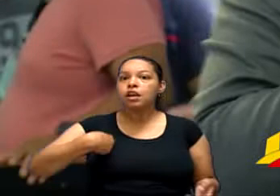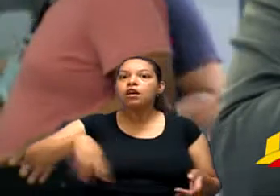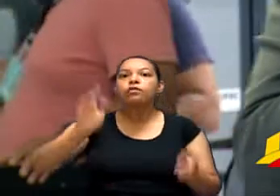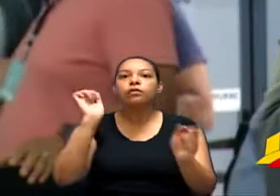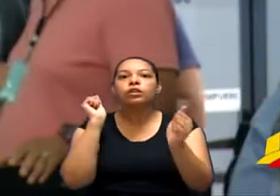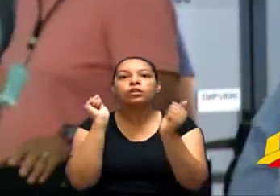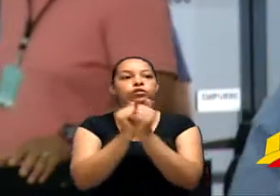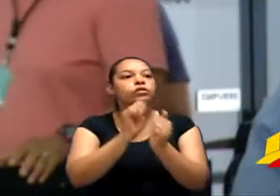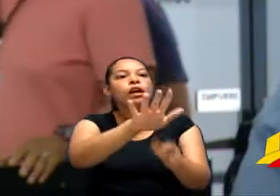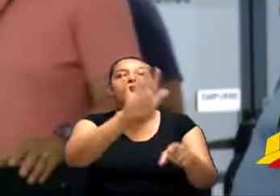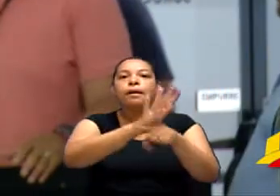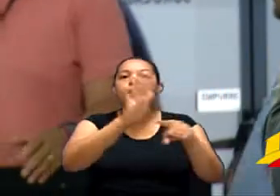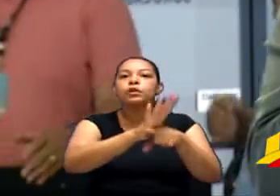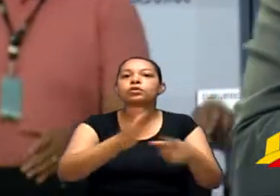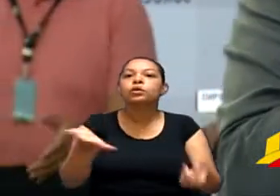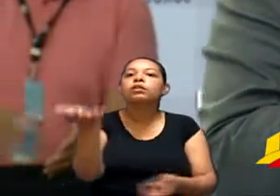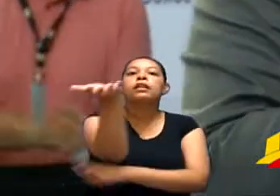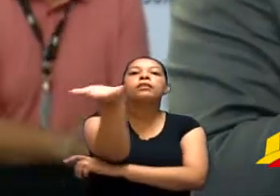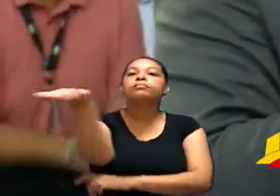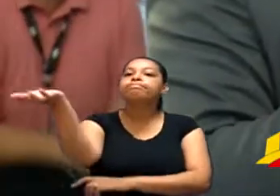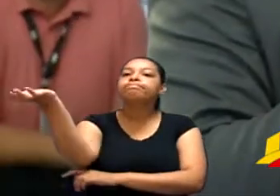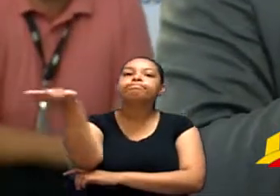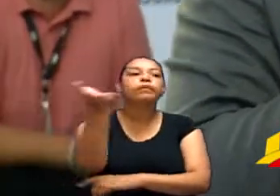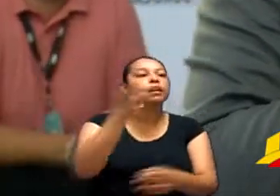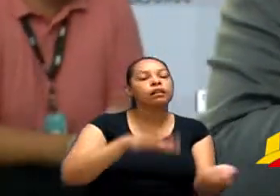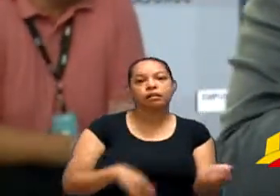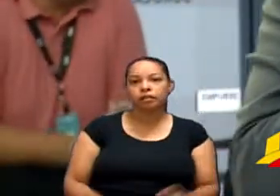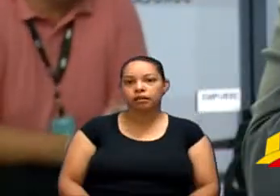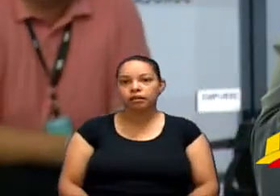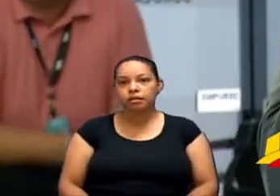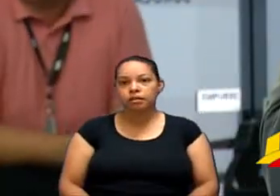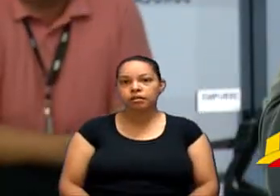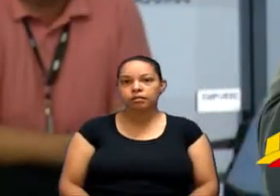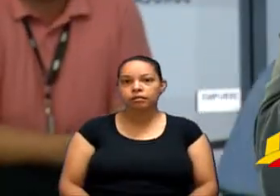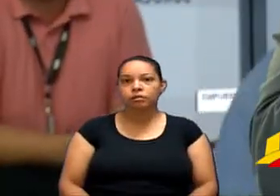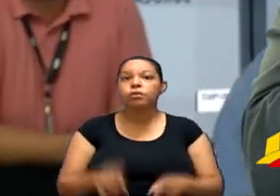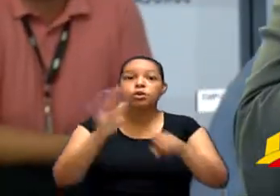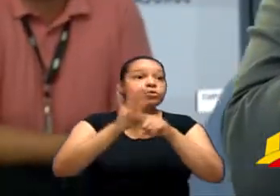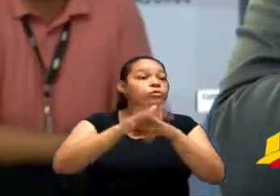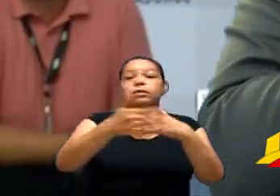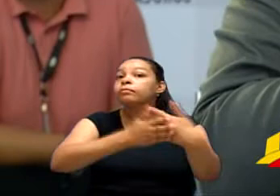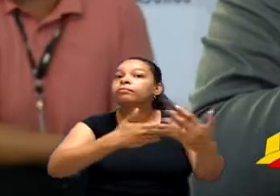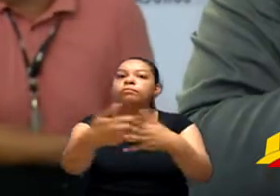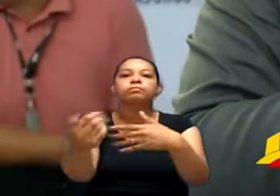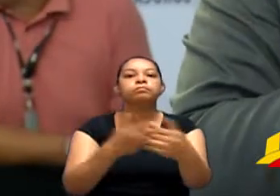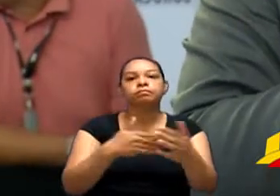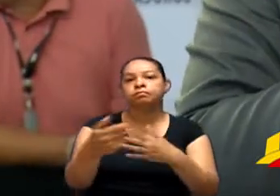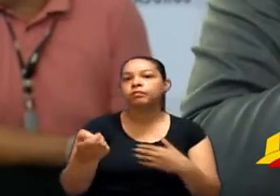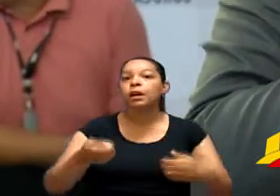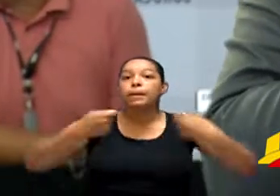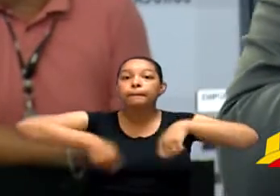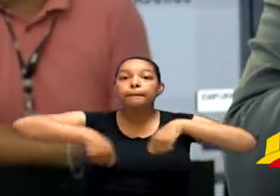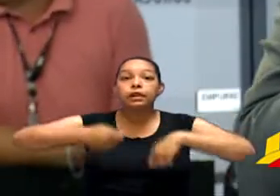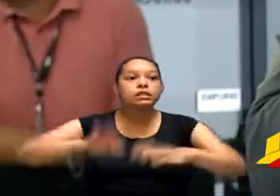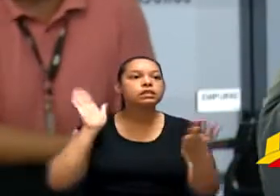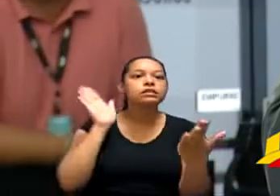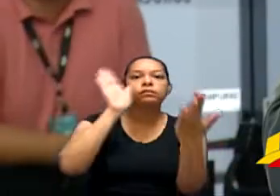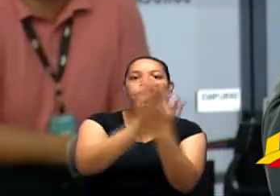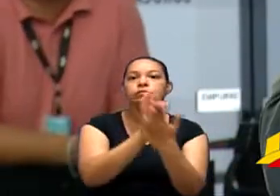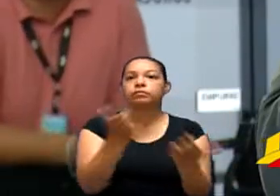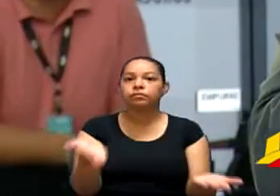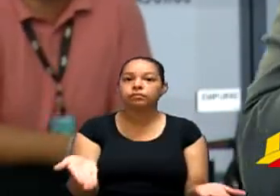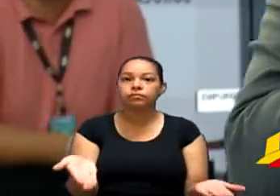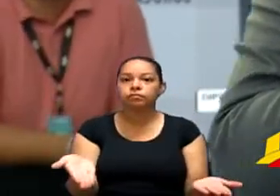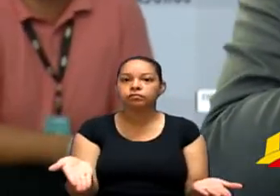mendigo vai falar comigo Deputado até o morador de rua vai poder falar comigo então a gente tem que estar presente e você tá lá no bairro